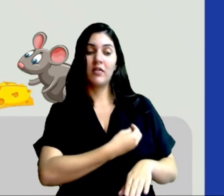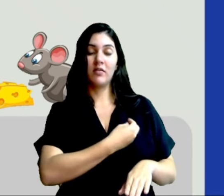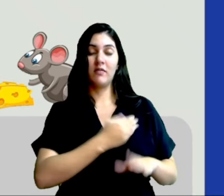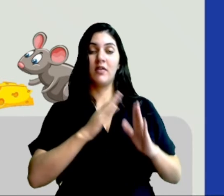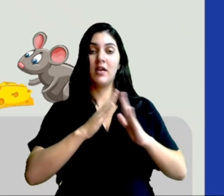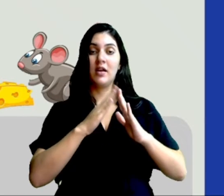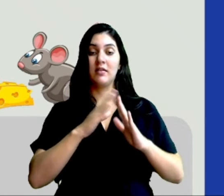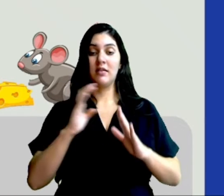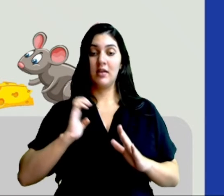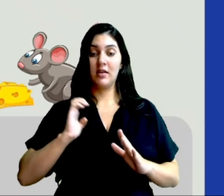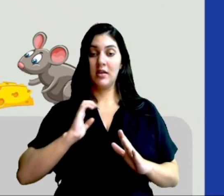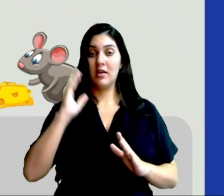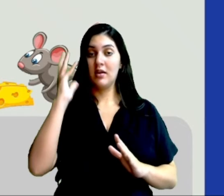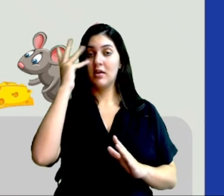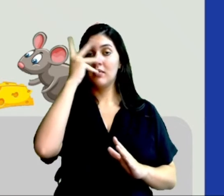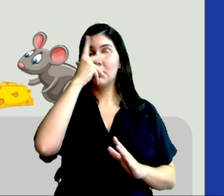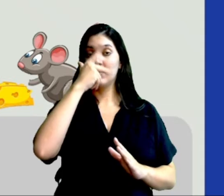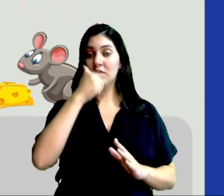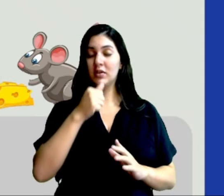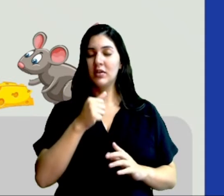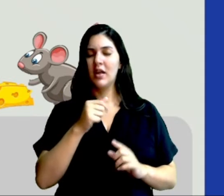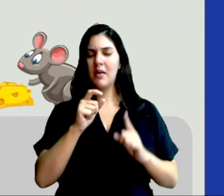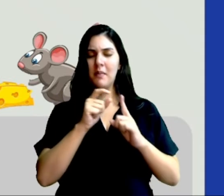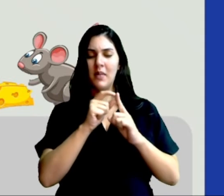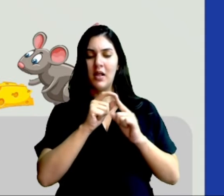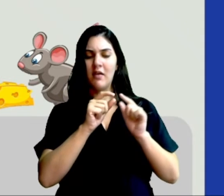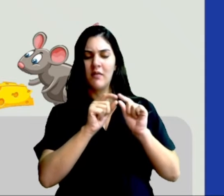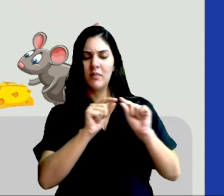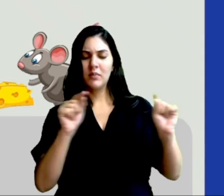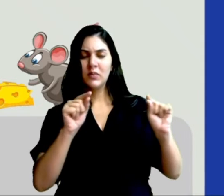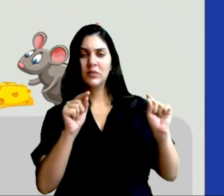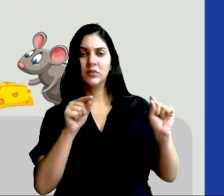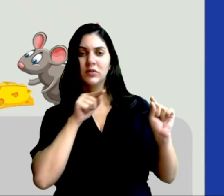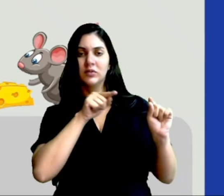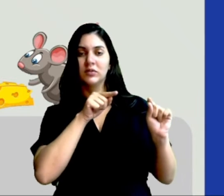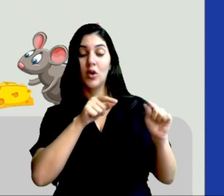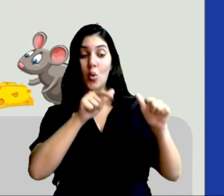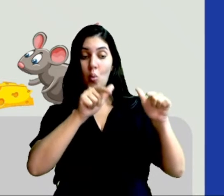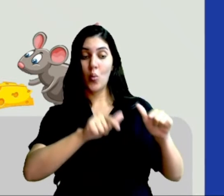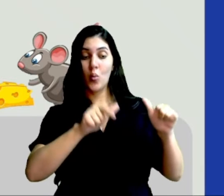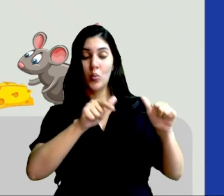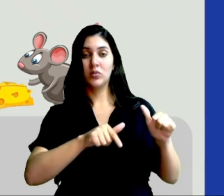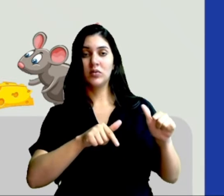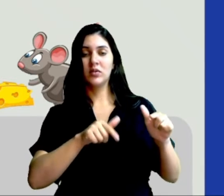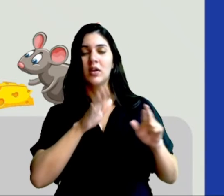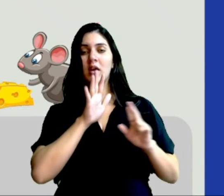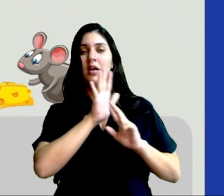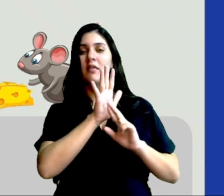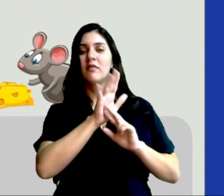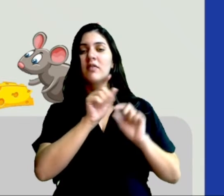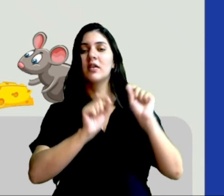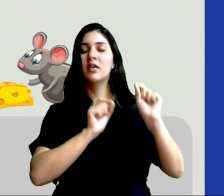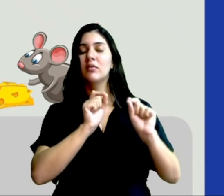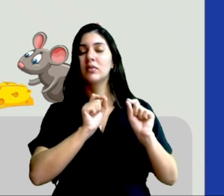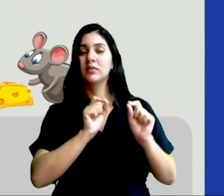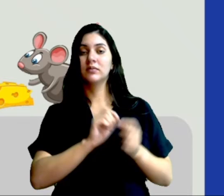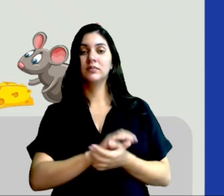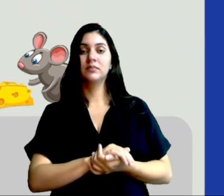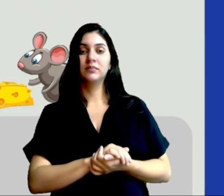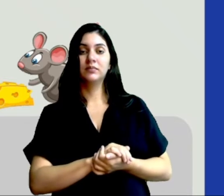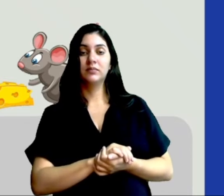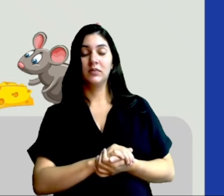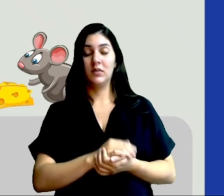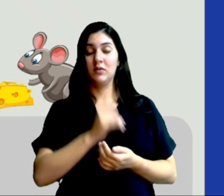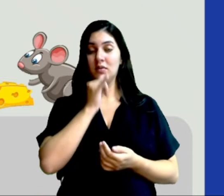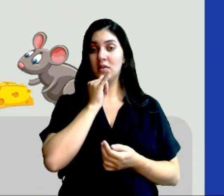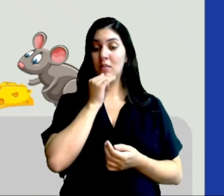e bonita. Então, nesse trecho, a palavra destacada, no caso onde, se refere a quê? Aos